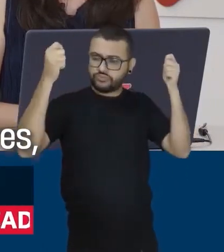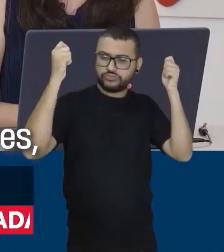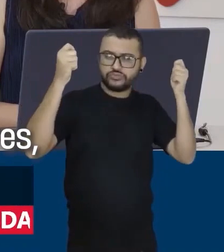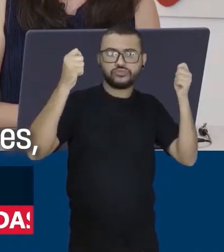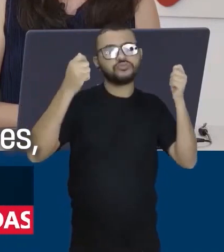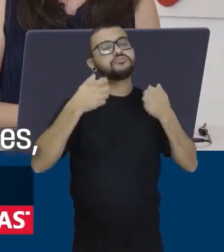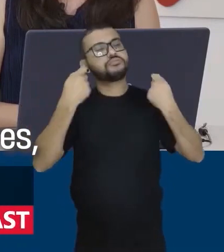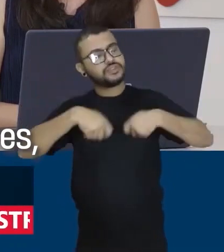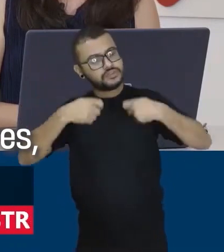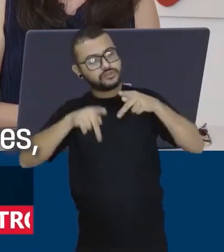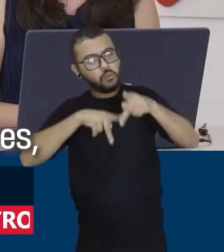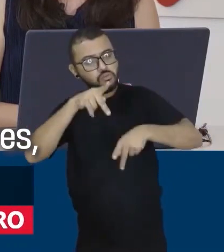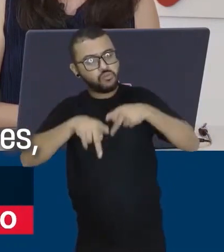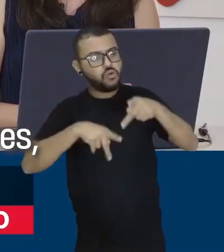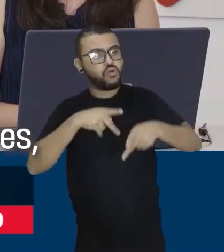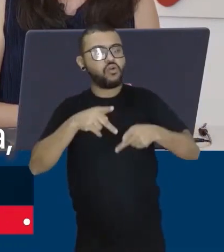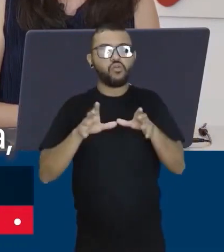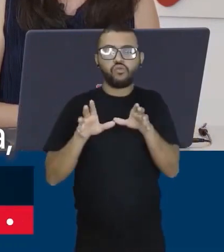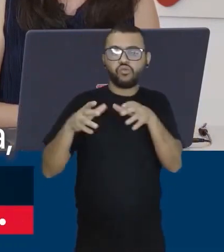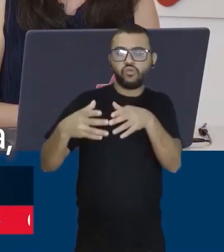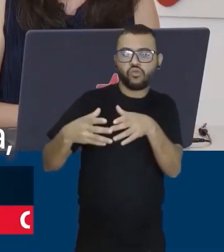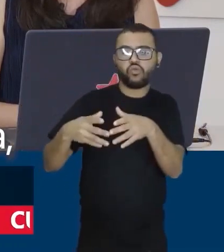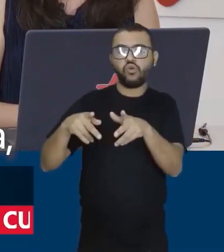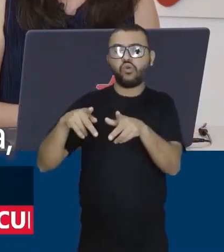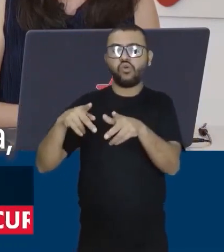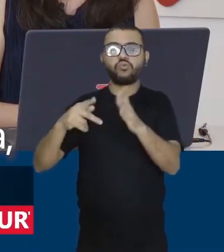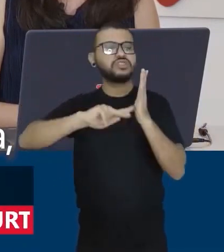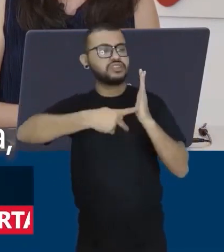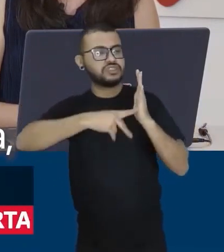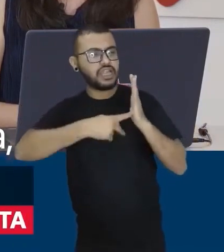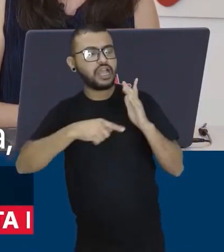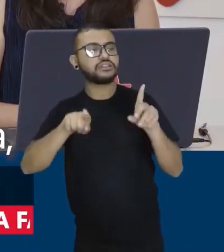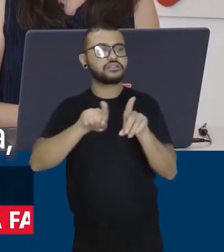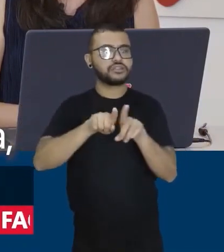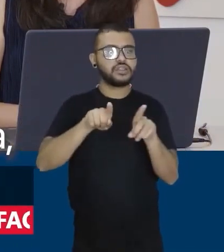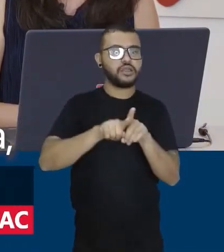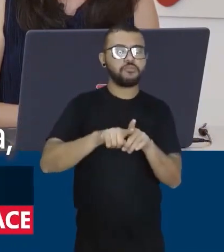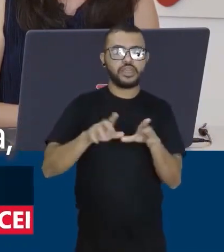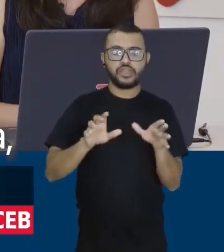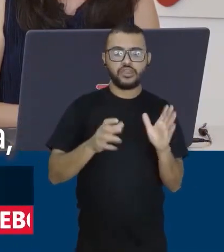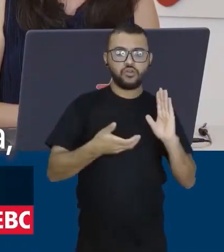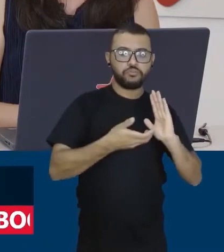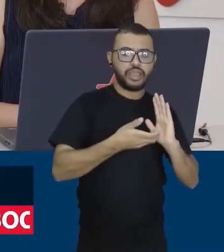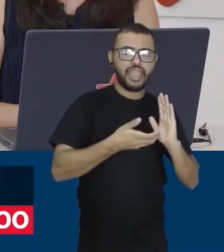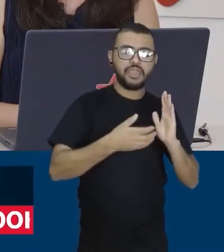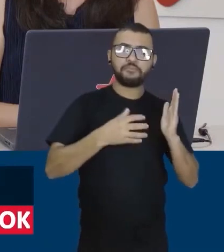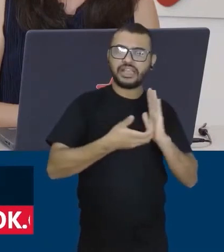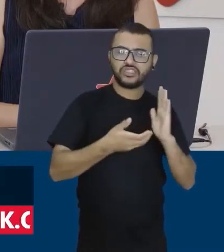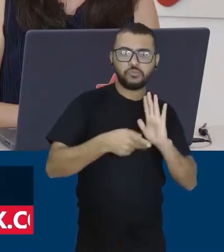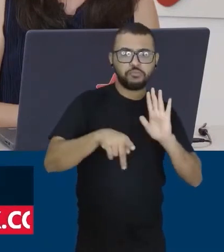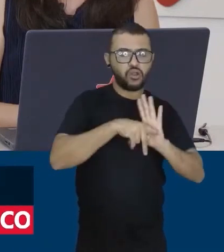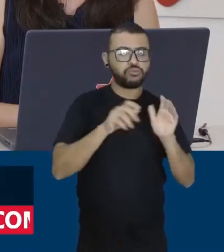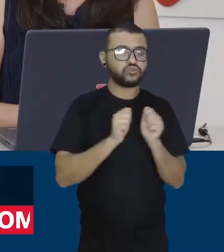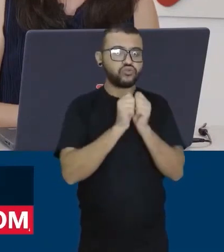com os movimentos populares, com os sindicatos, com os partidos de esquerda,